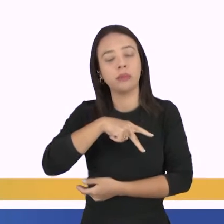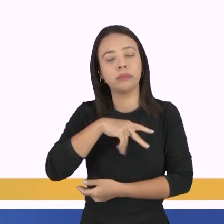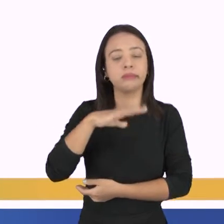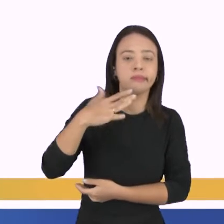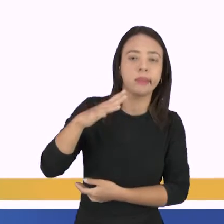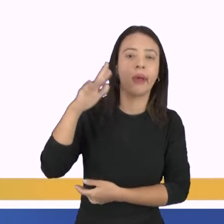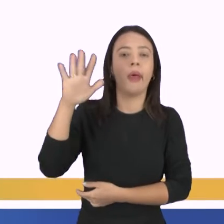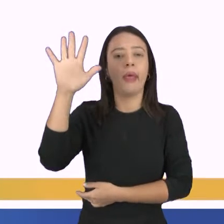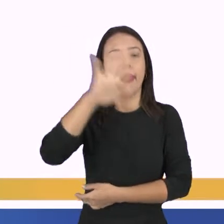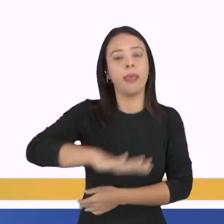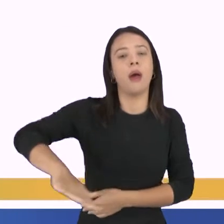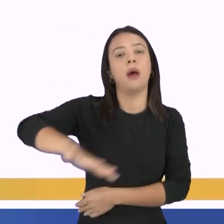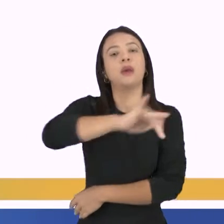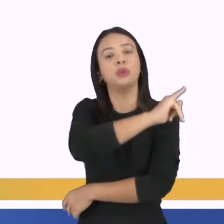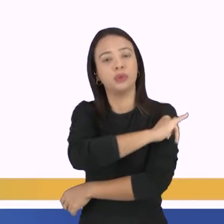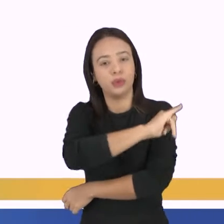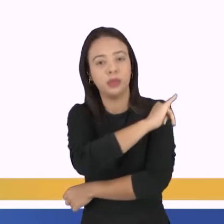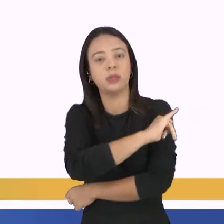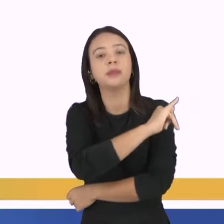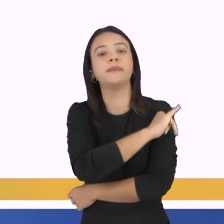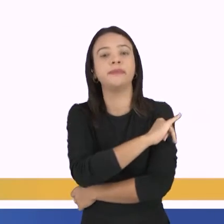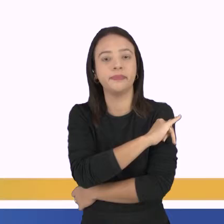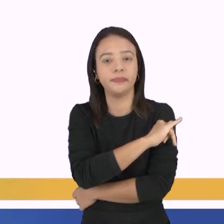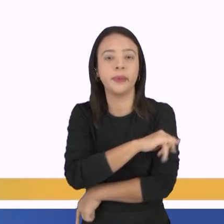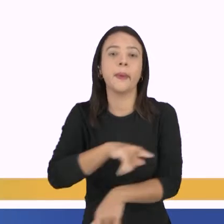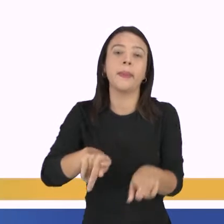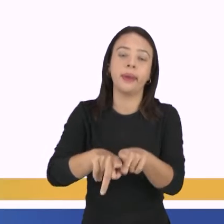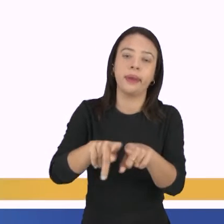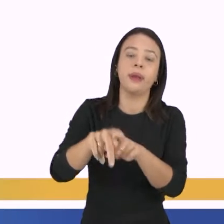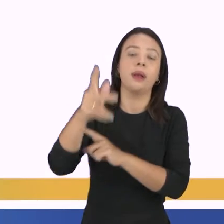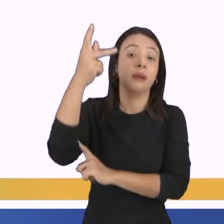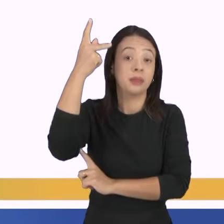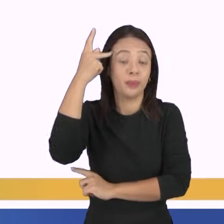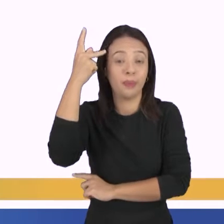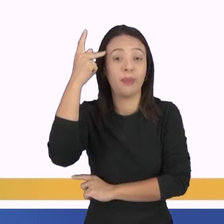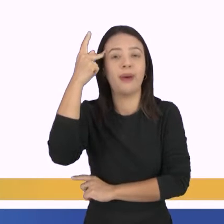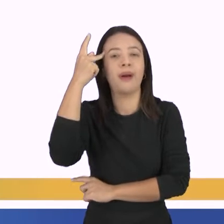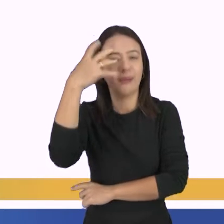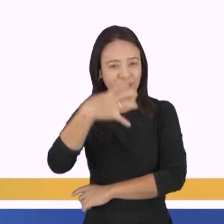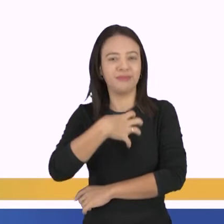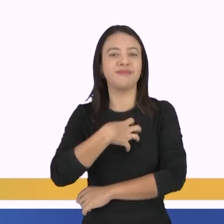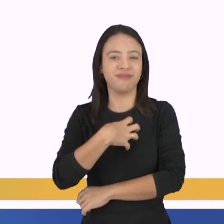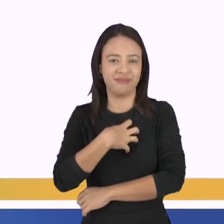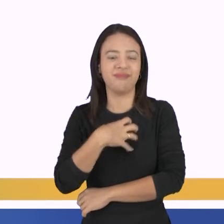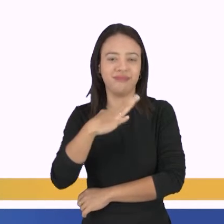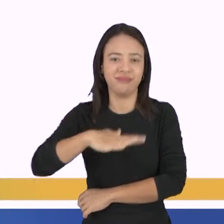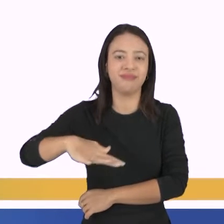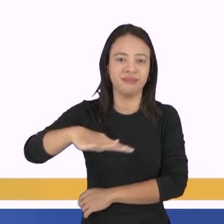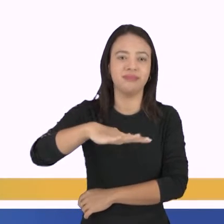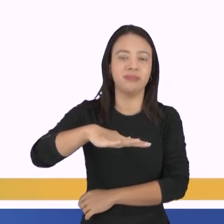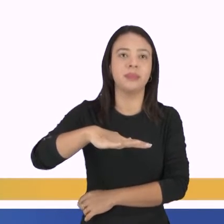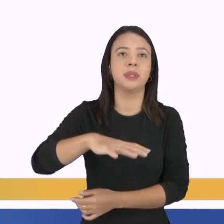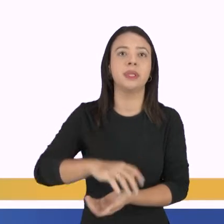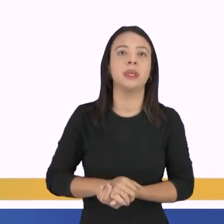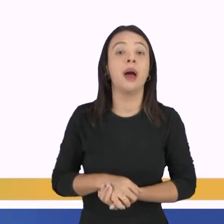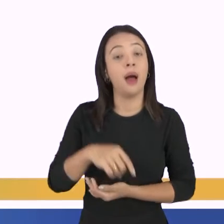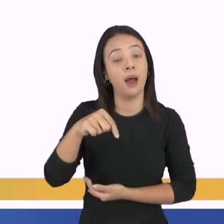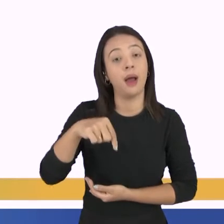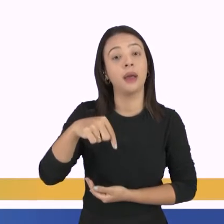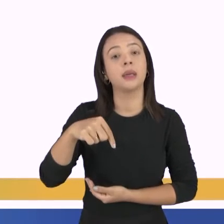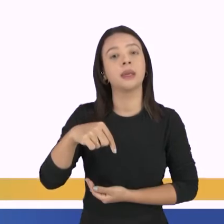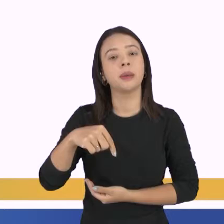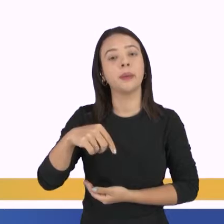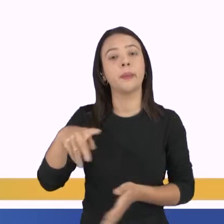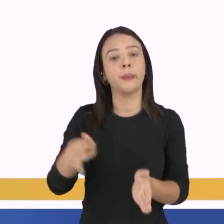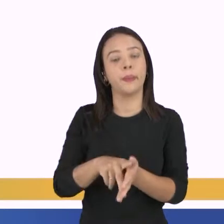Rio de Janeiro, né? São Paulo, certo? Bahia, aquela região aqui já do nosso